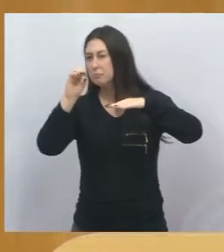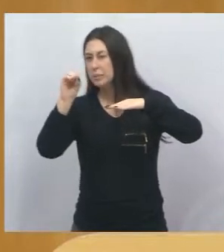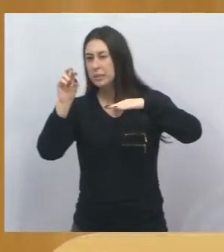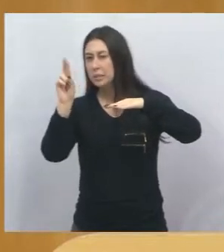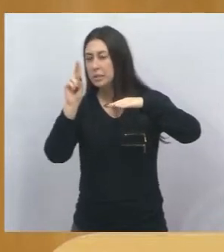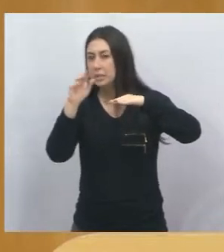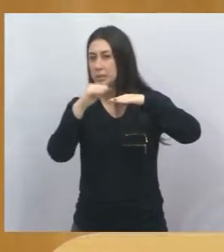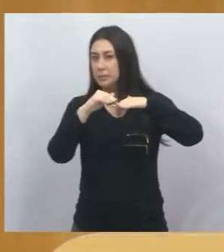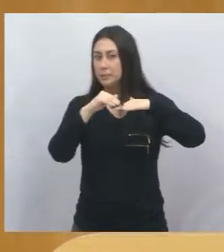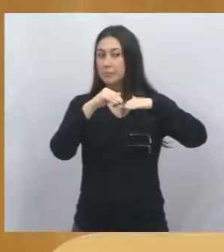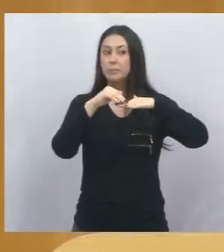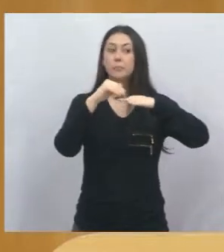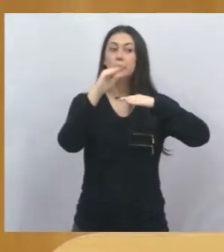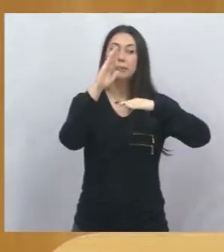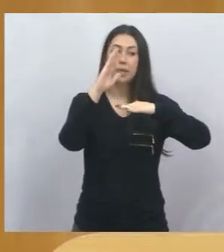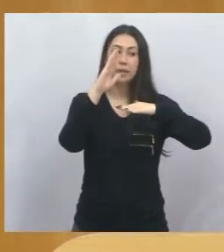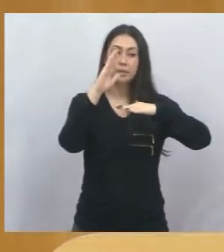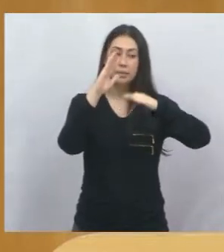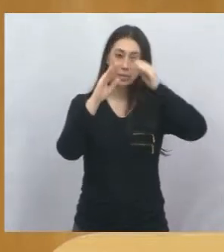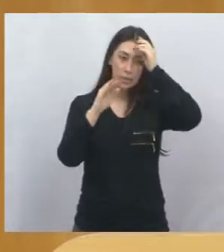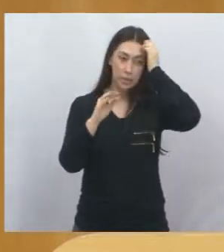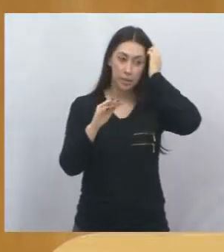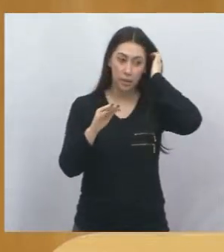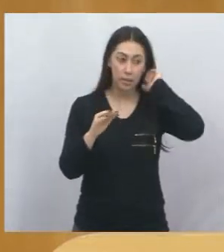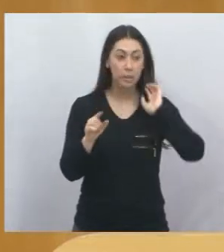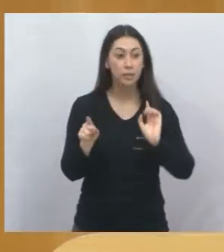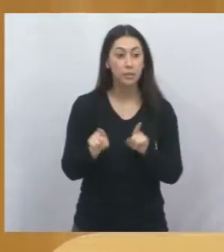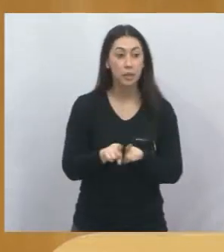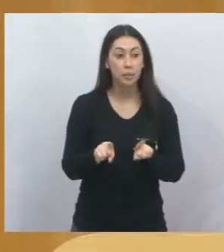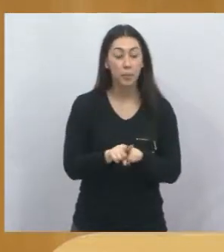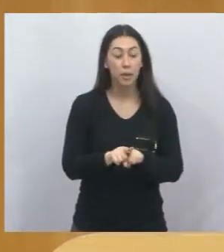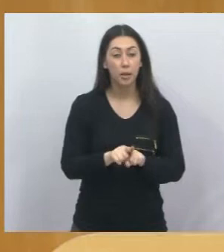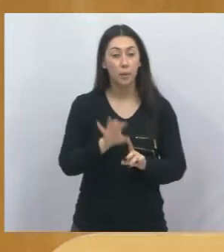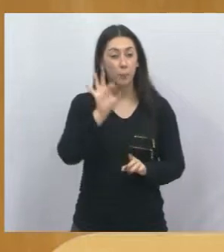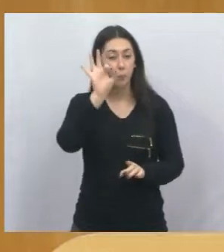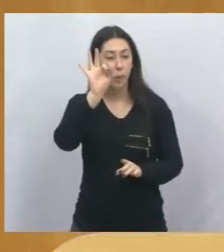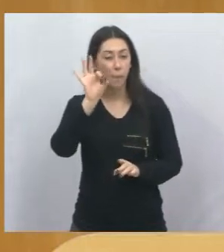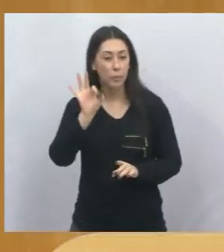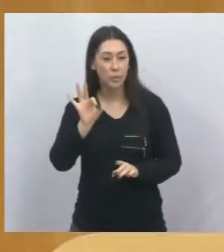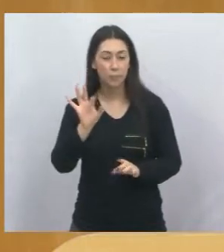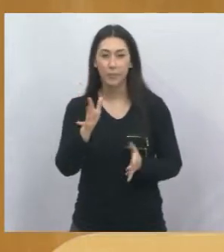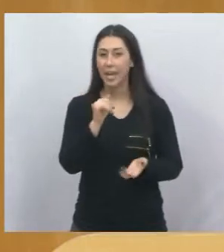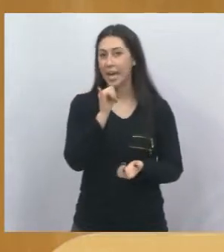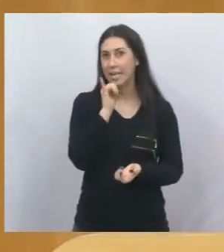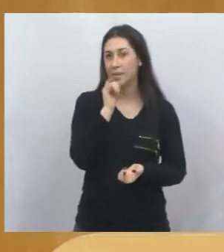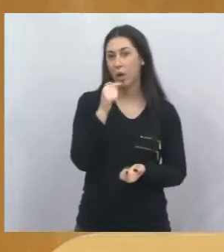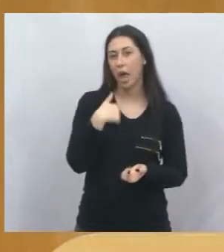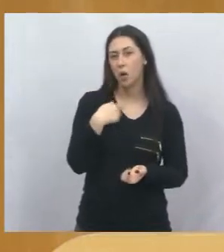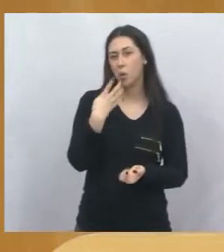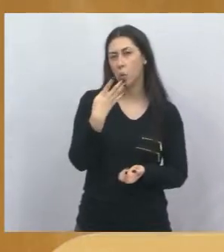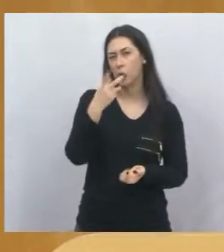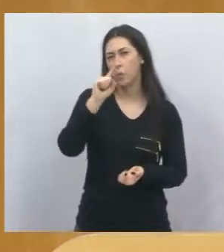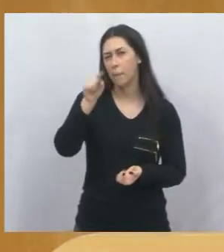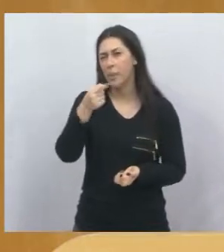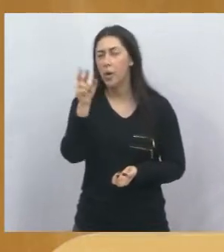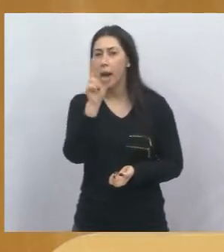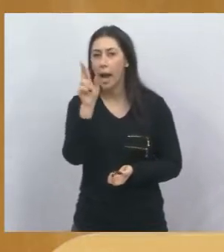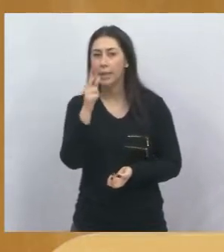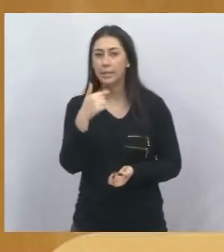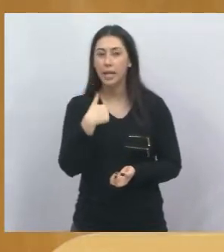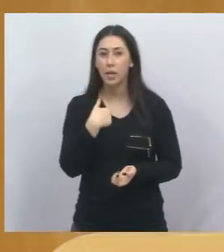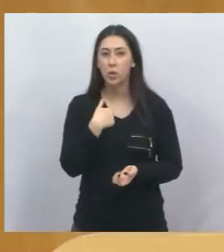de R$ 3.500, e é um percentual dentro, por exemplo, se eu ganho 4.000, eu vou pagar